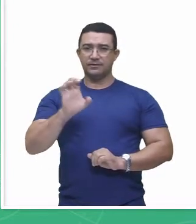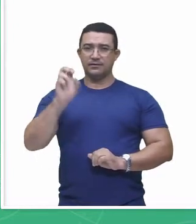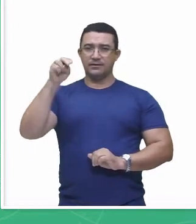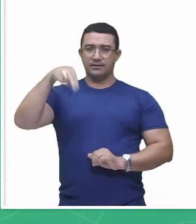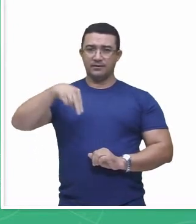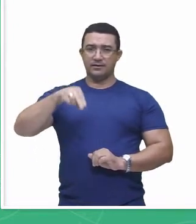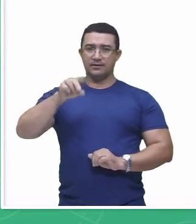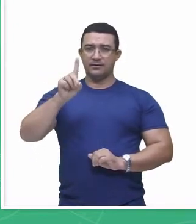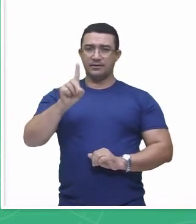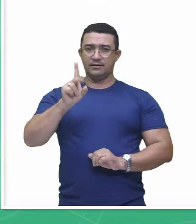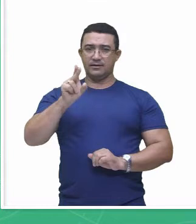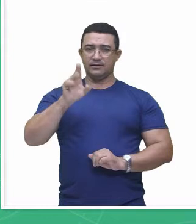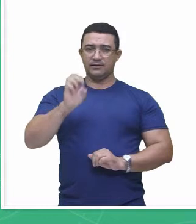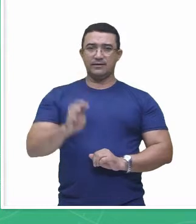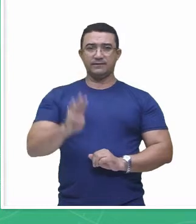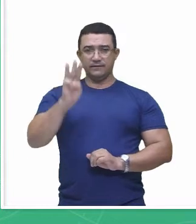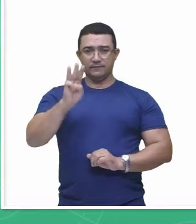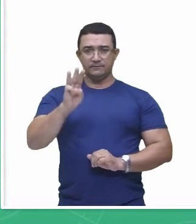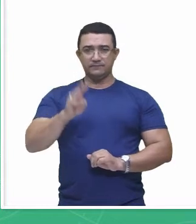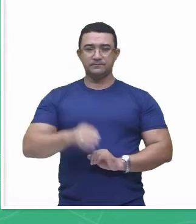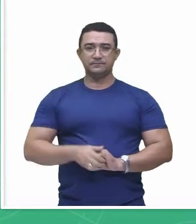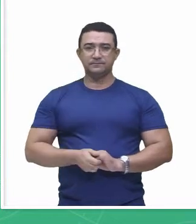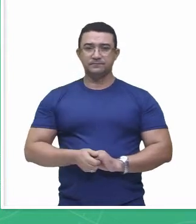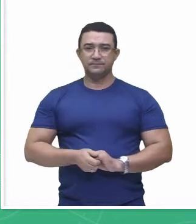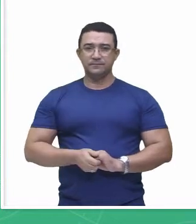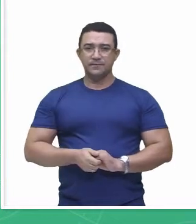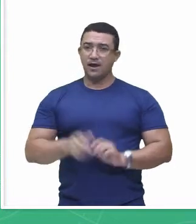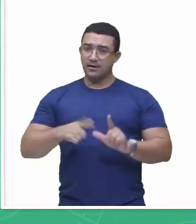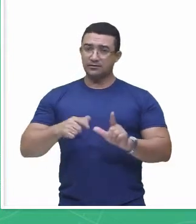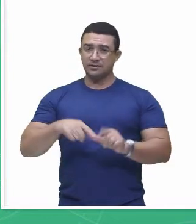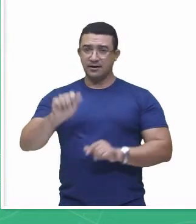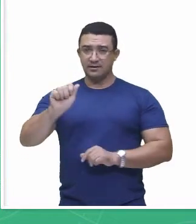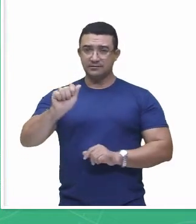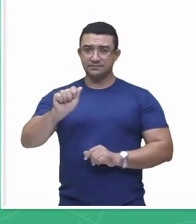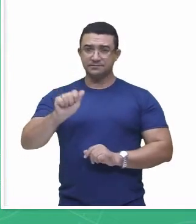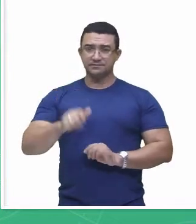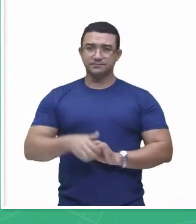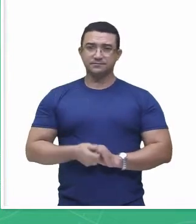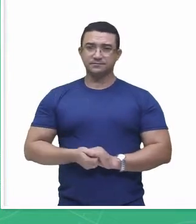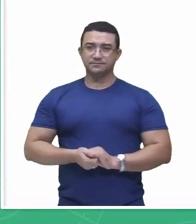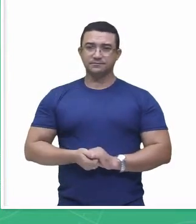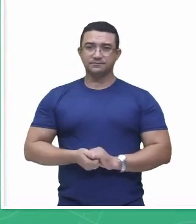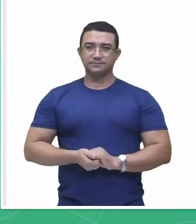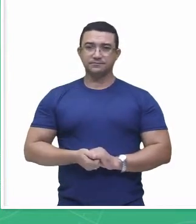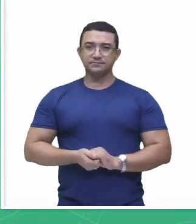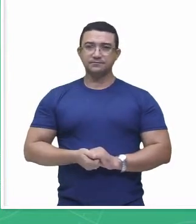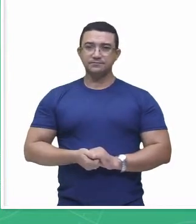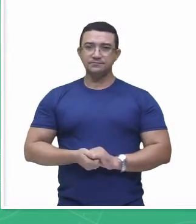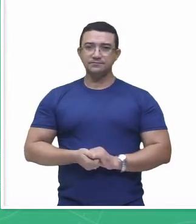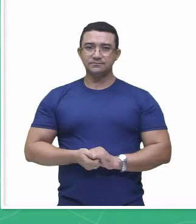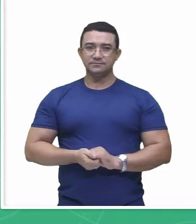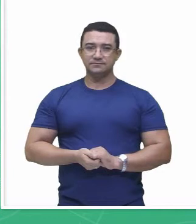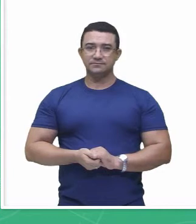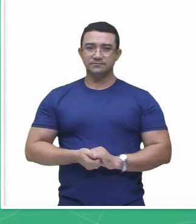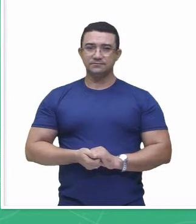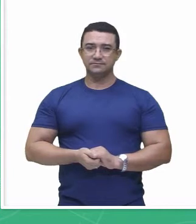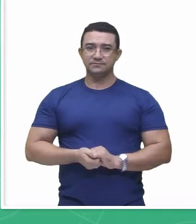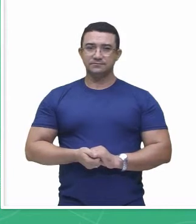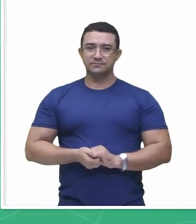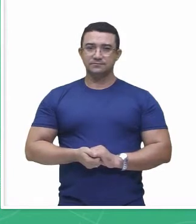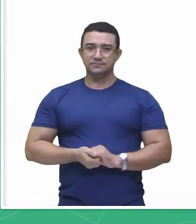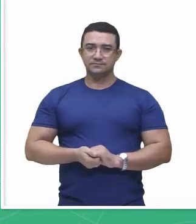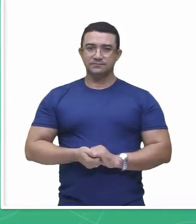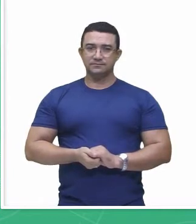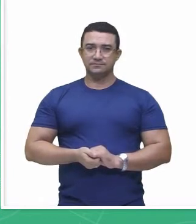Eu acho que é Iendrel. Acredito que seja isso. Letra A. Quem será